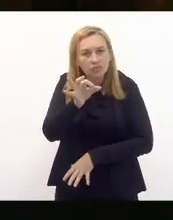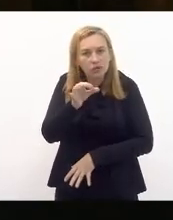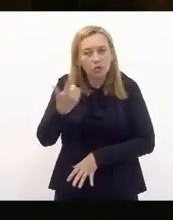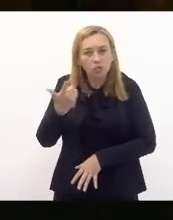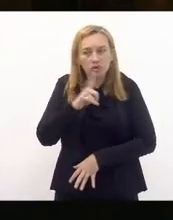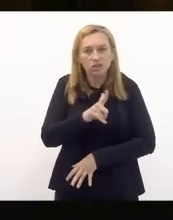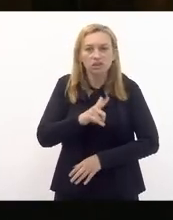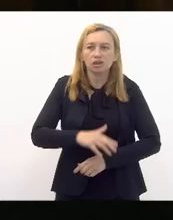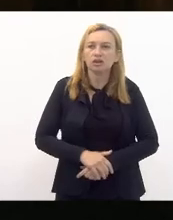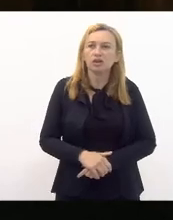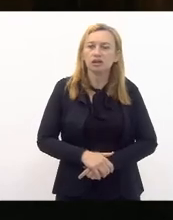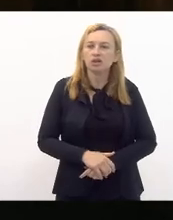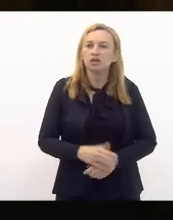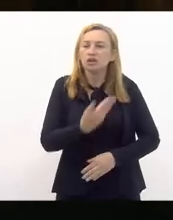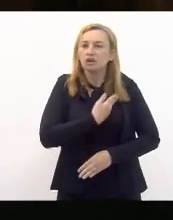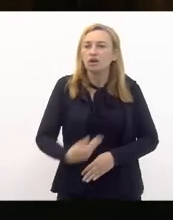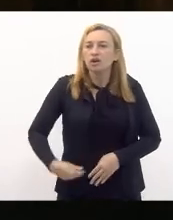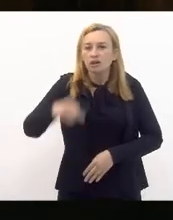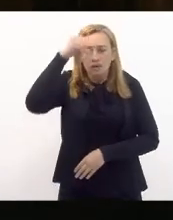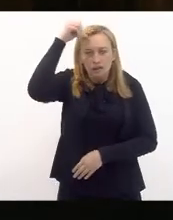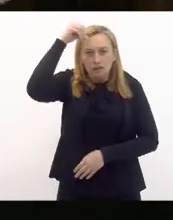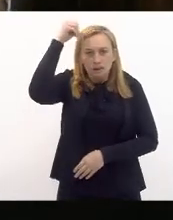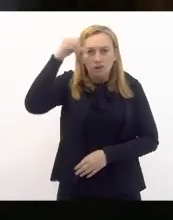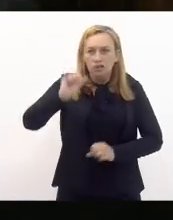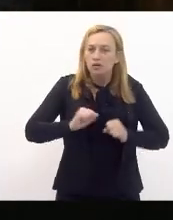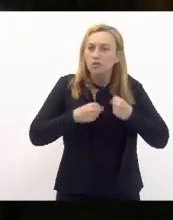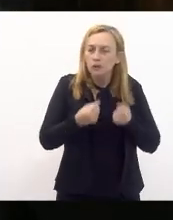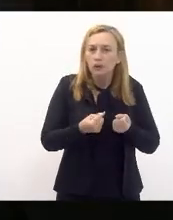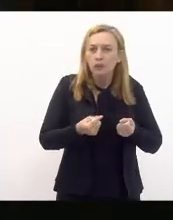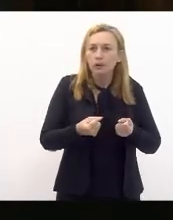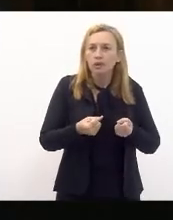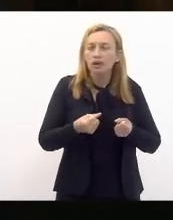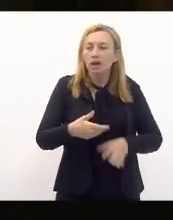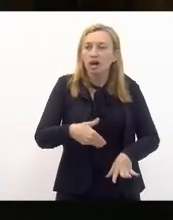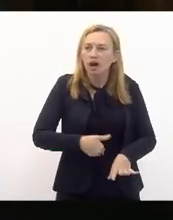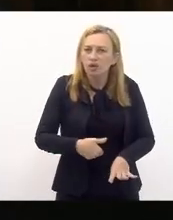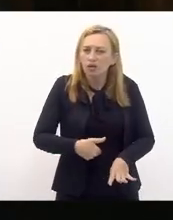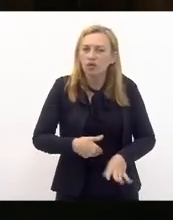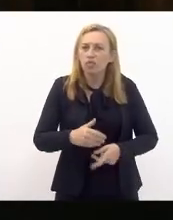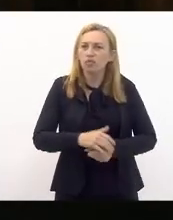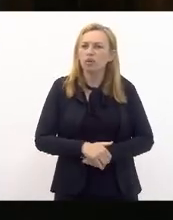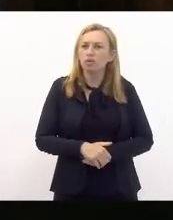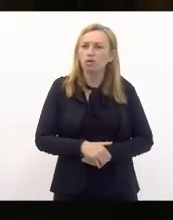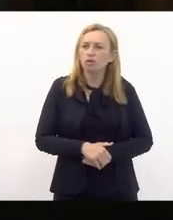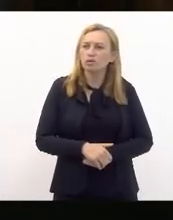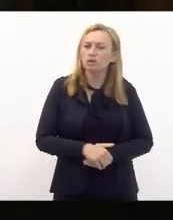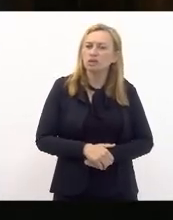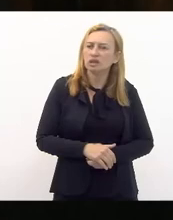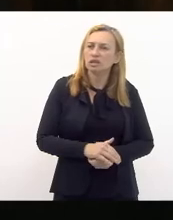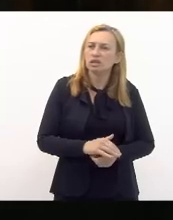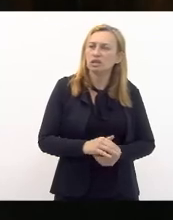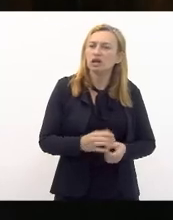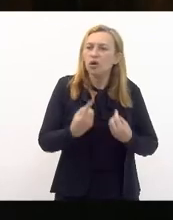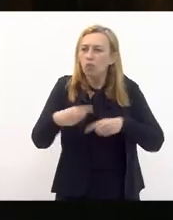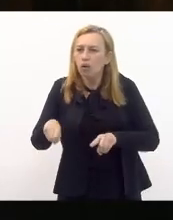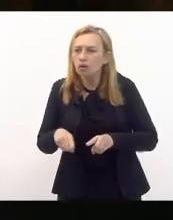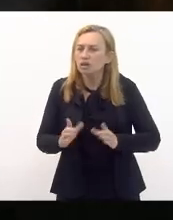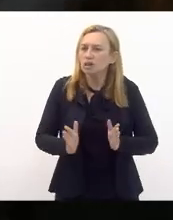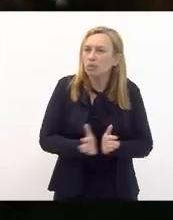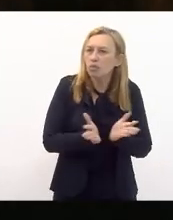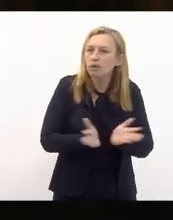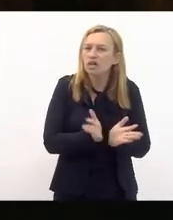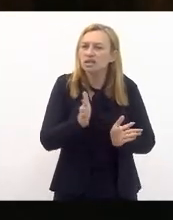Era para que o governador Cláudio Castro que defende a bandeira da Fome que defende a bandeira do combate a miséria